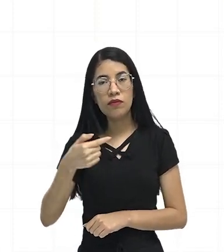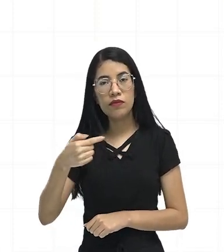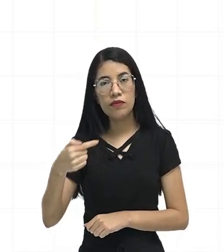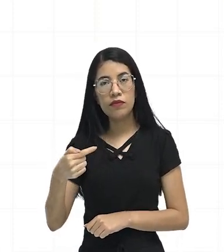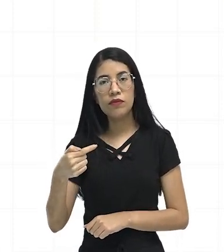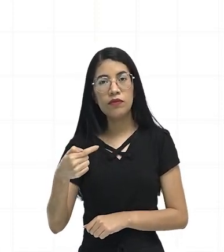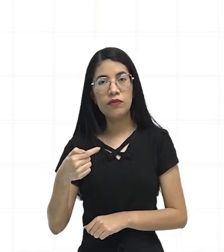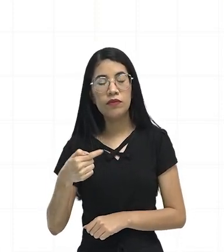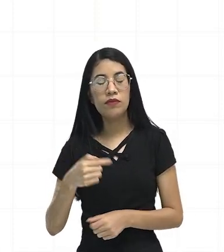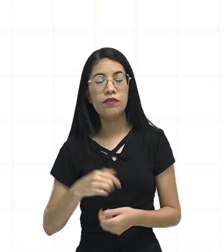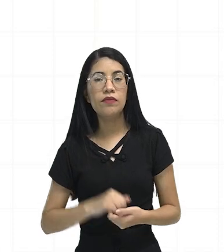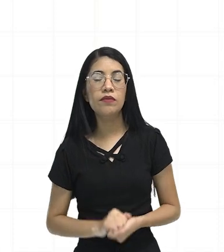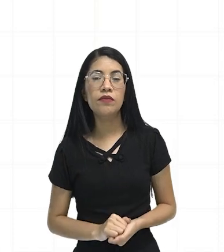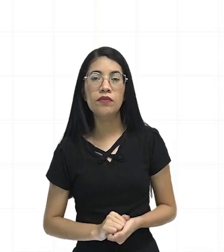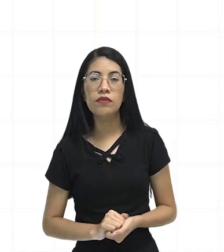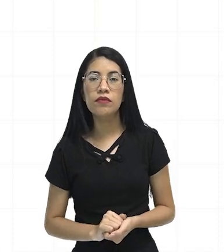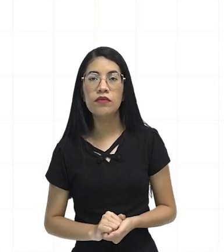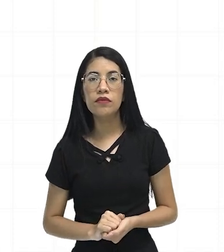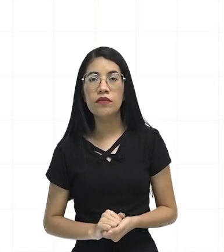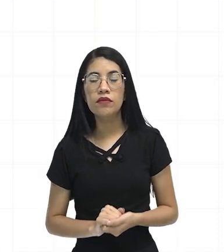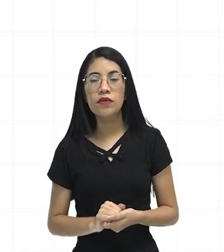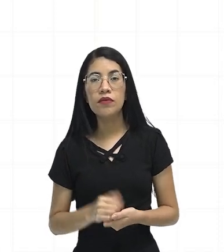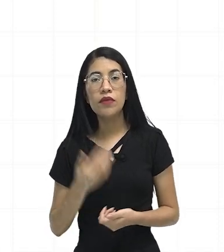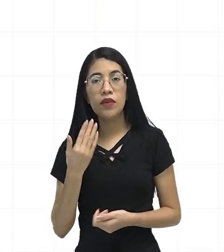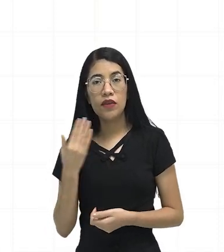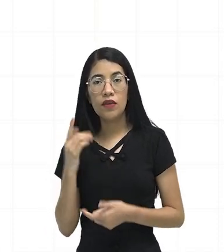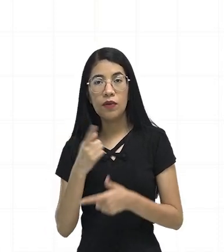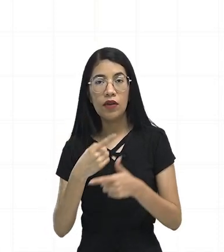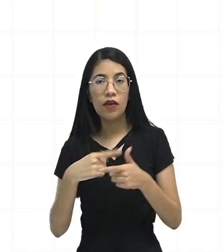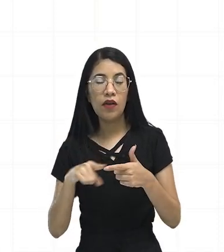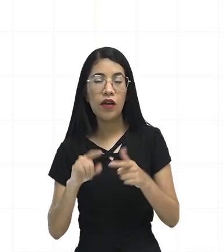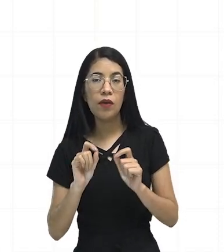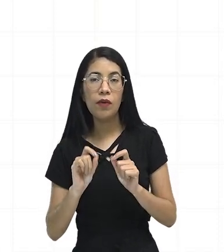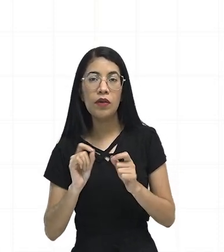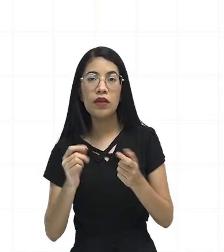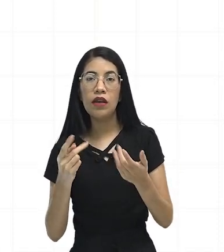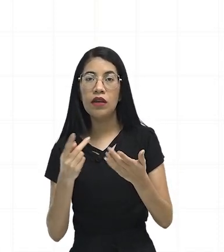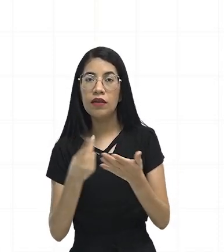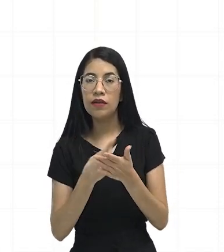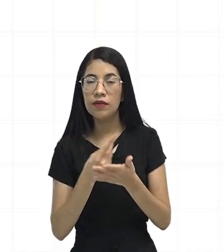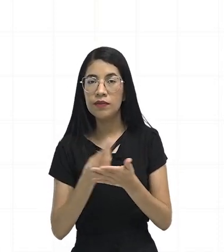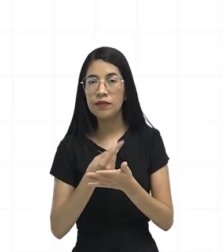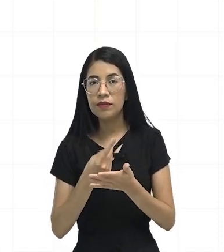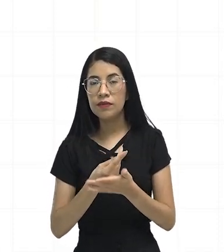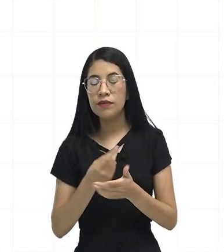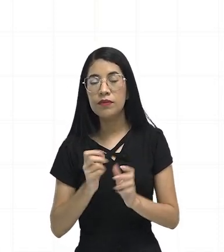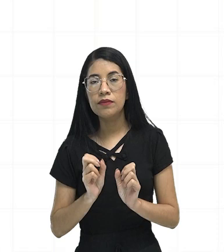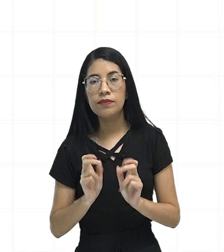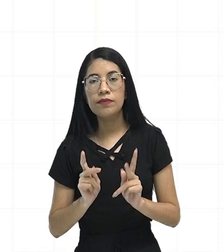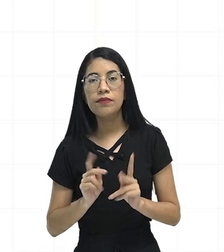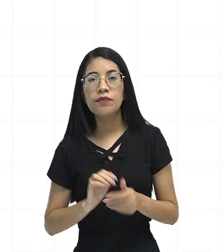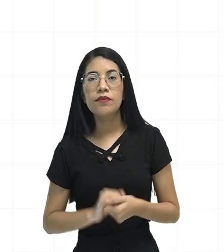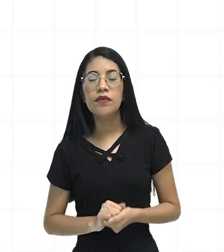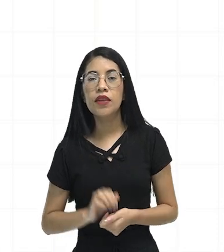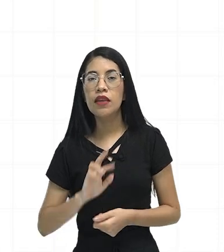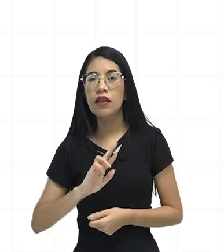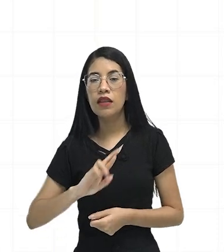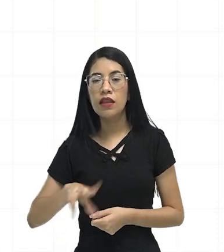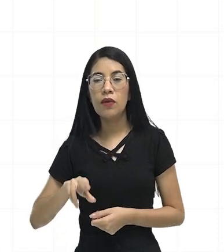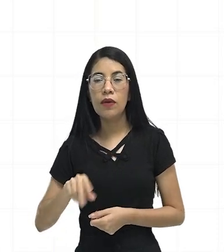26,7, ok? Então, essa divisão aqui, ó, é uma afirmação falsa, tudo bem? Não